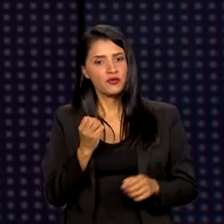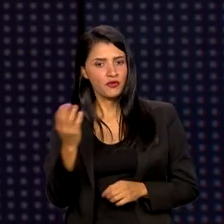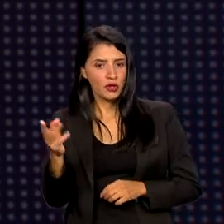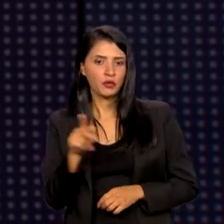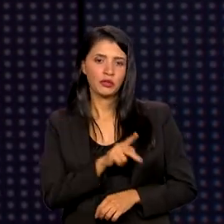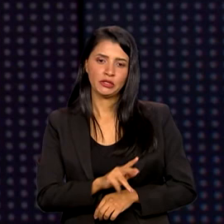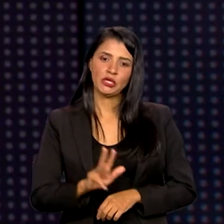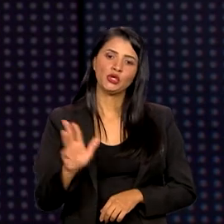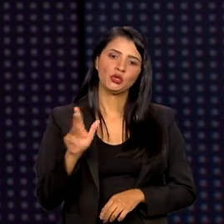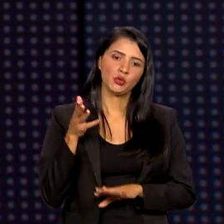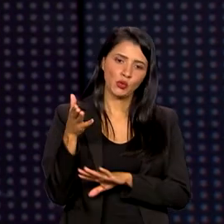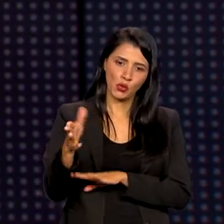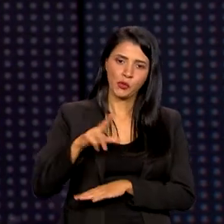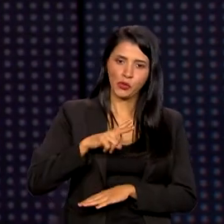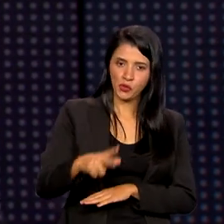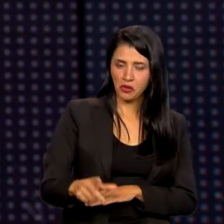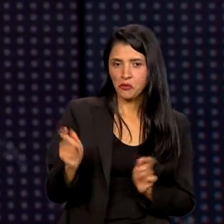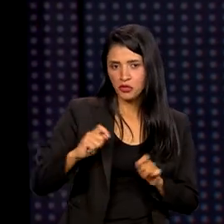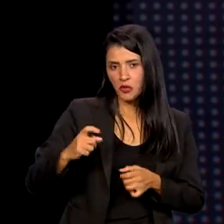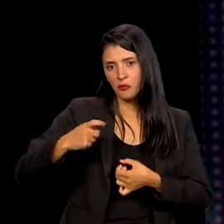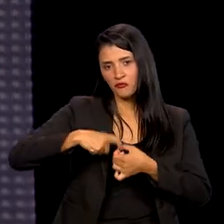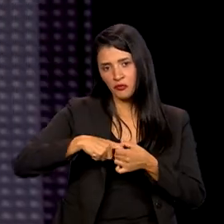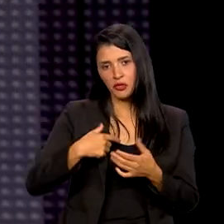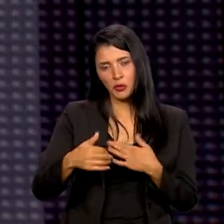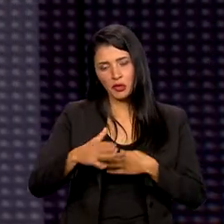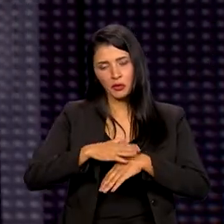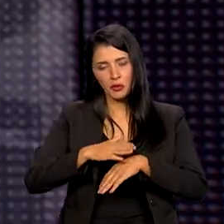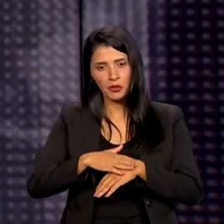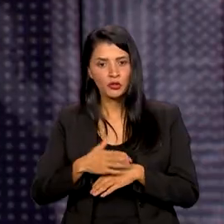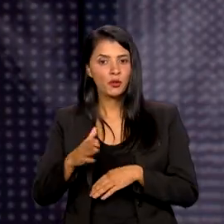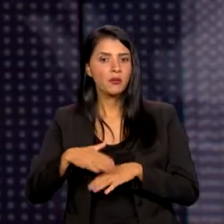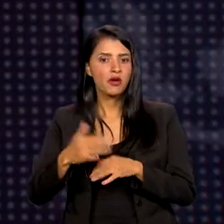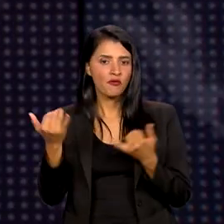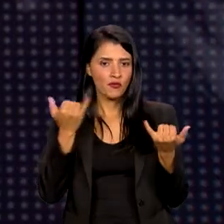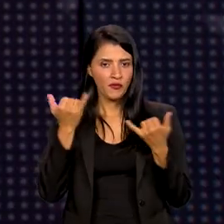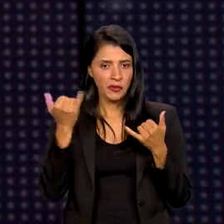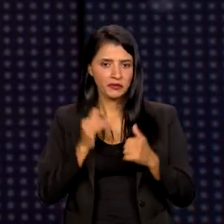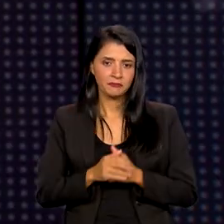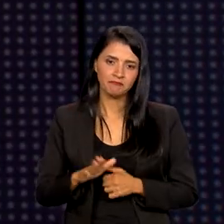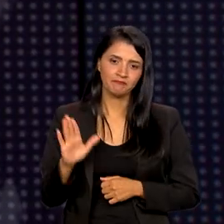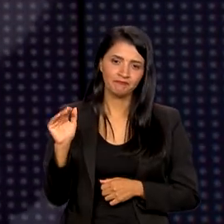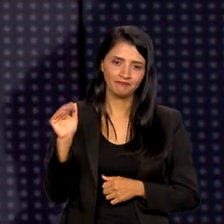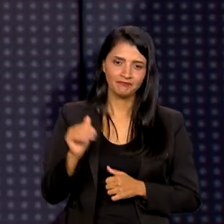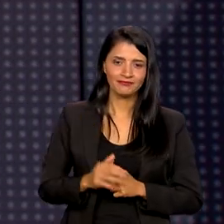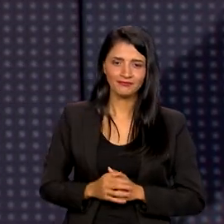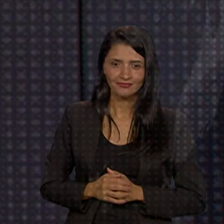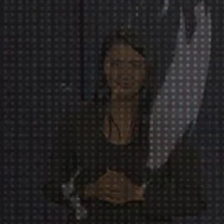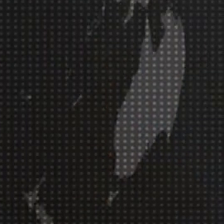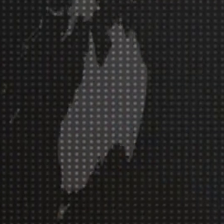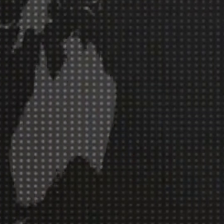presidente Lula a Portugal. Podemos voltar a qualquer momento com mais informações. Até já!